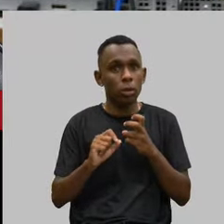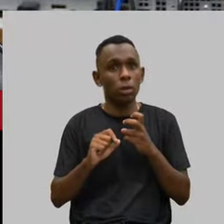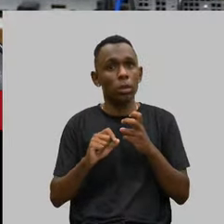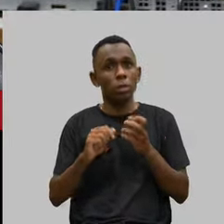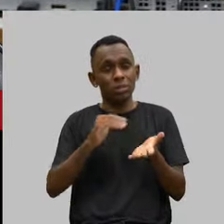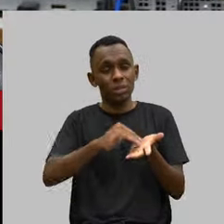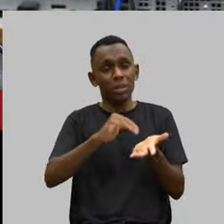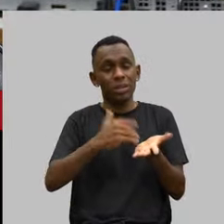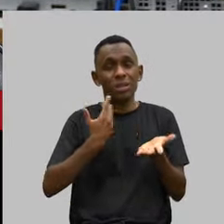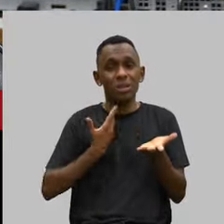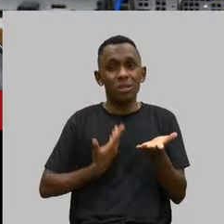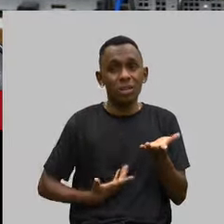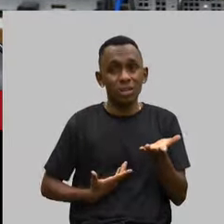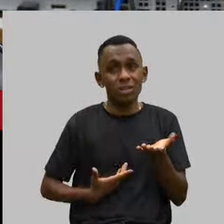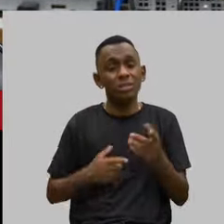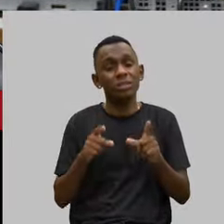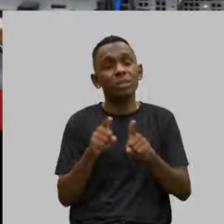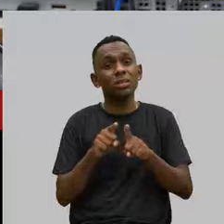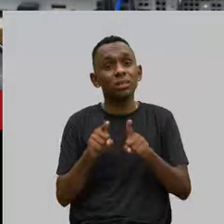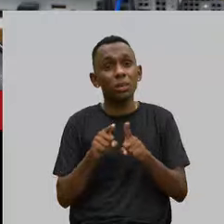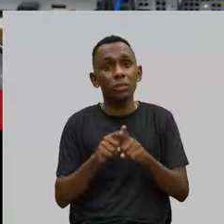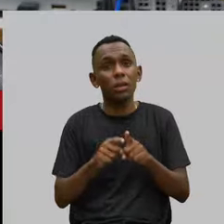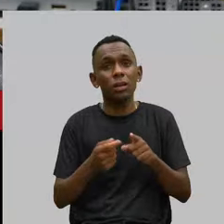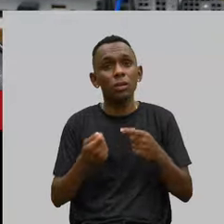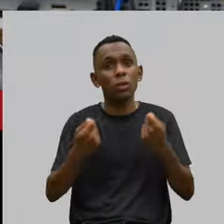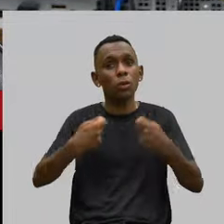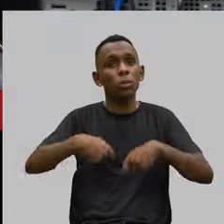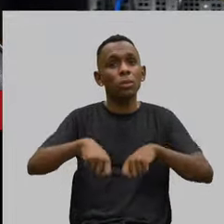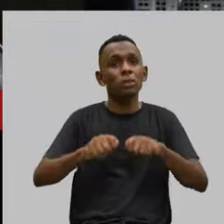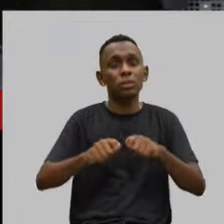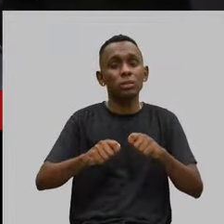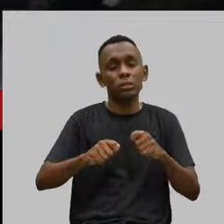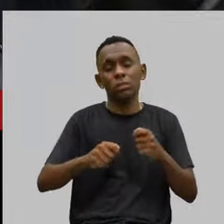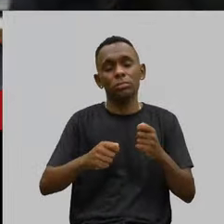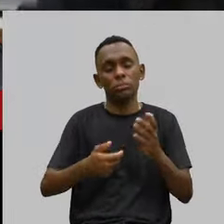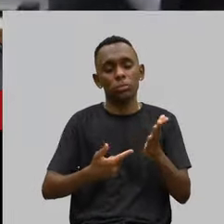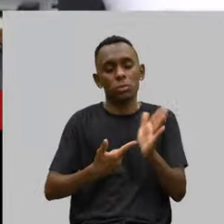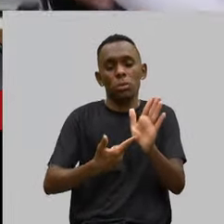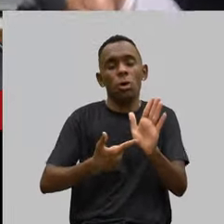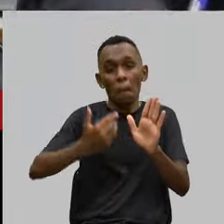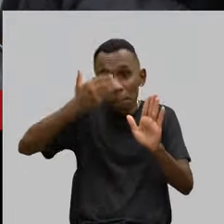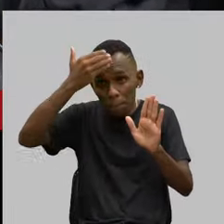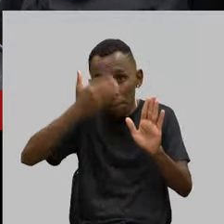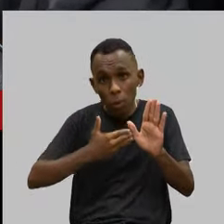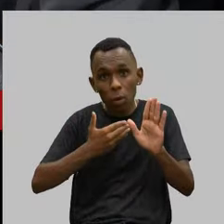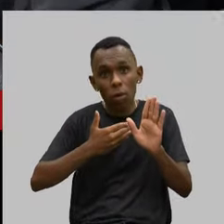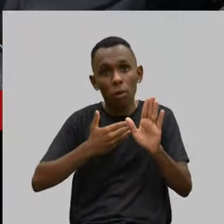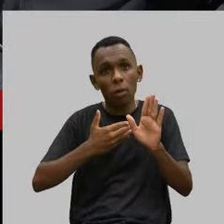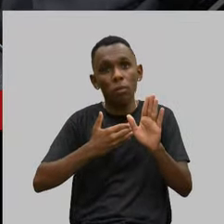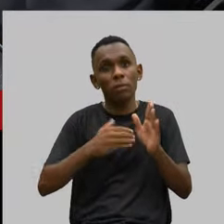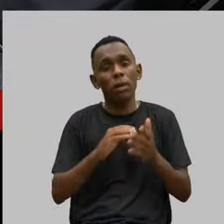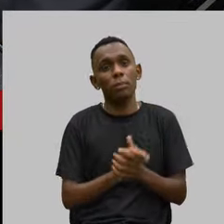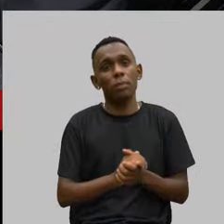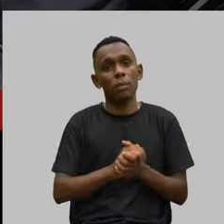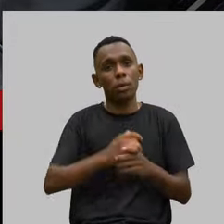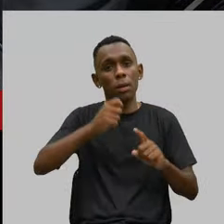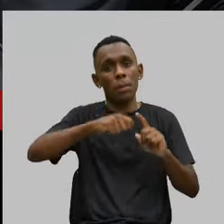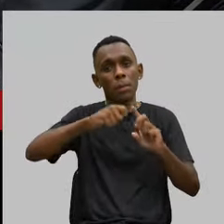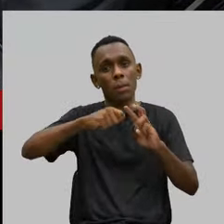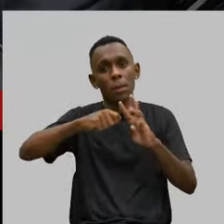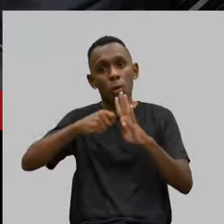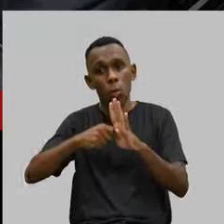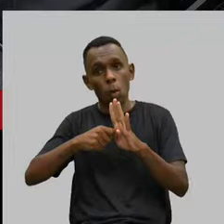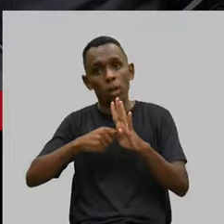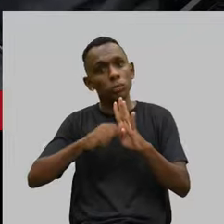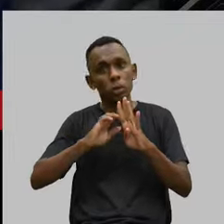secretários também não tinha a necessidade de uma prestação de contas quadrimestral mas sim semestral no